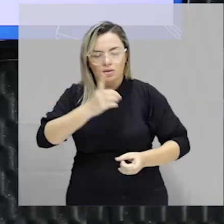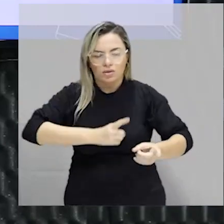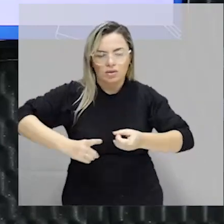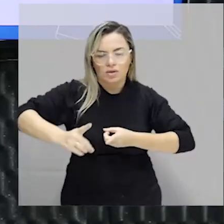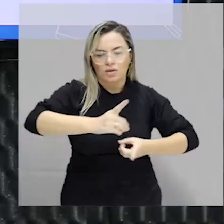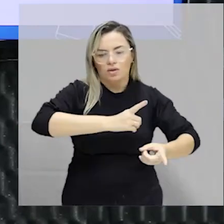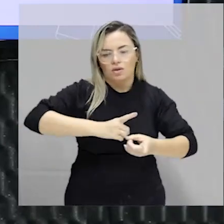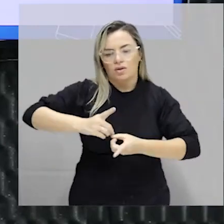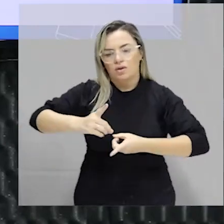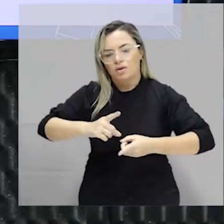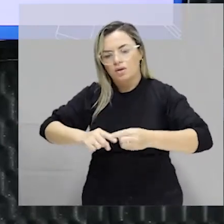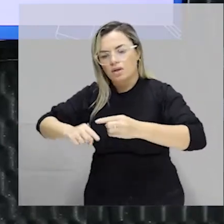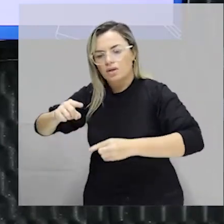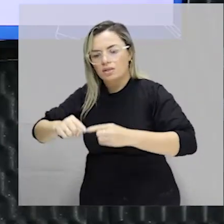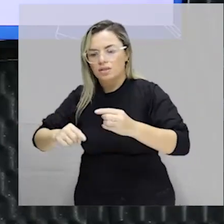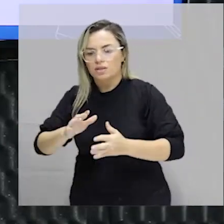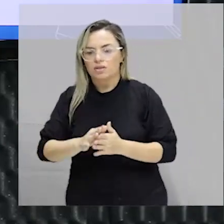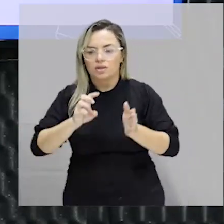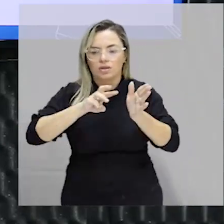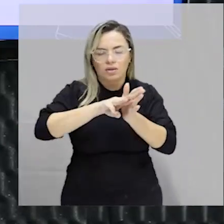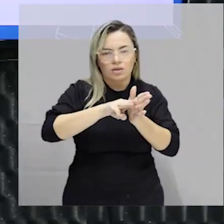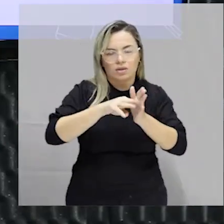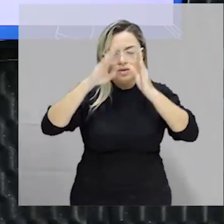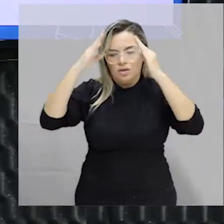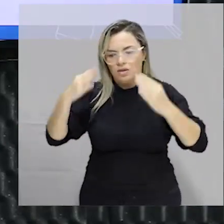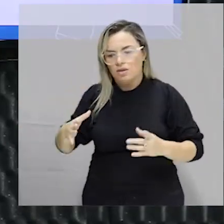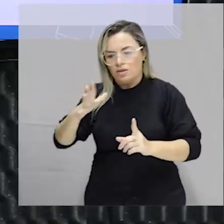análise social e histórica baseado na